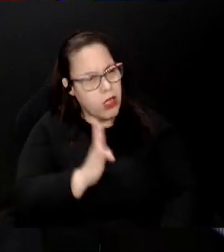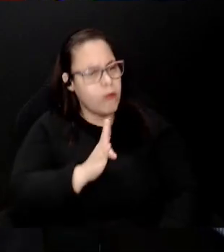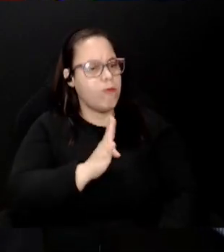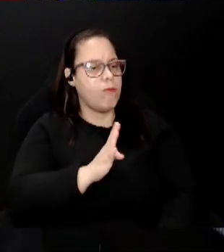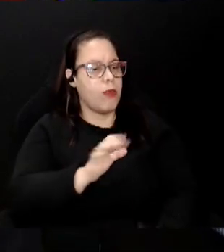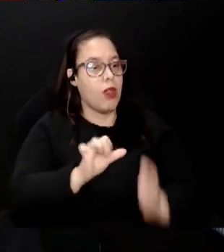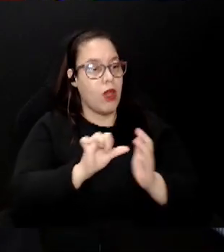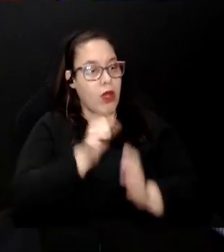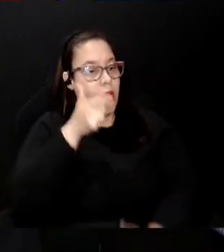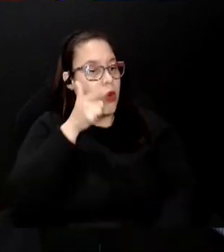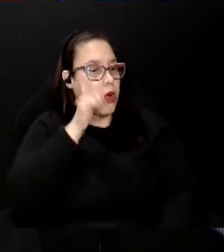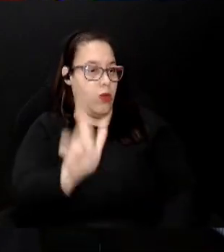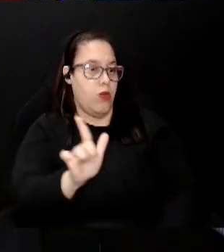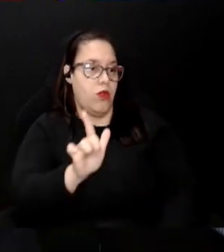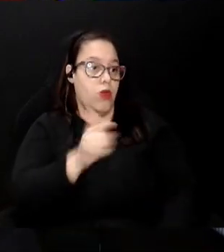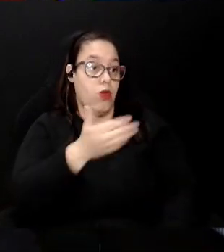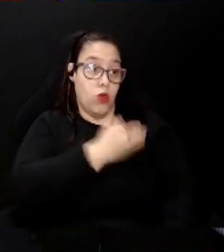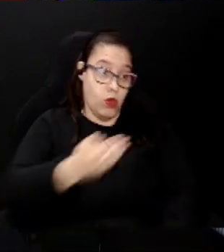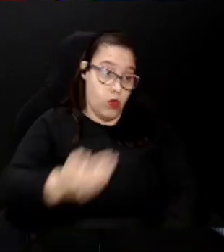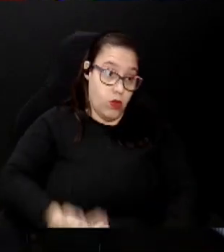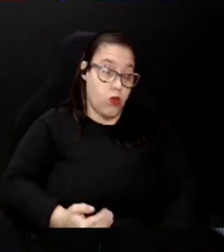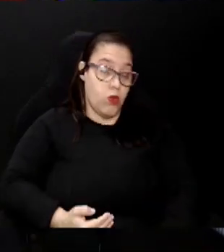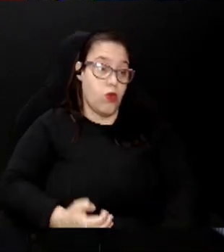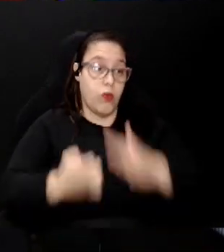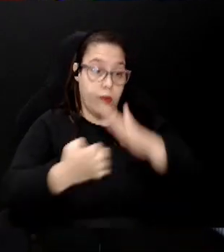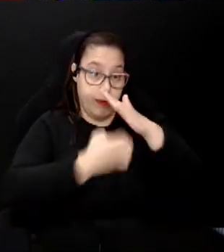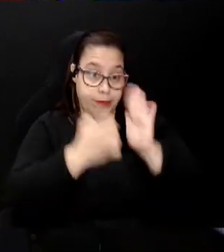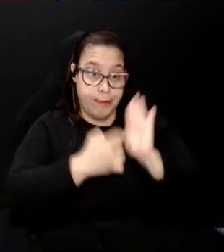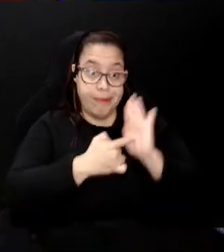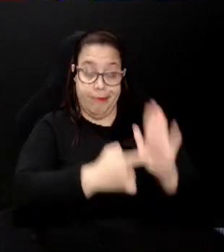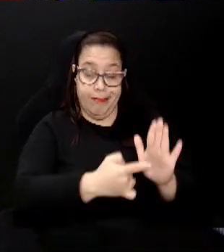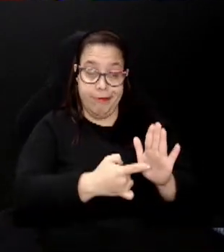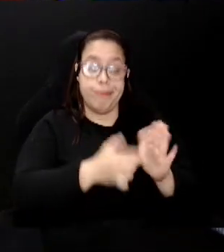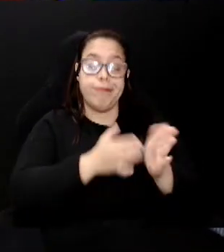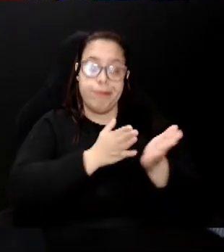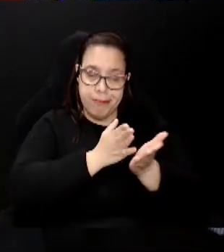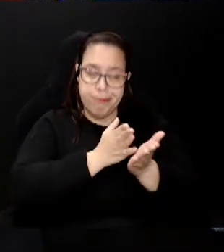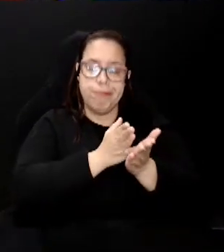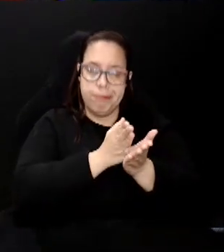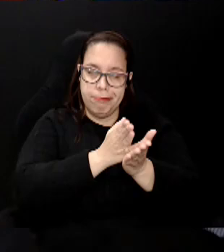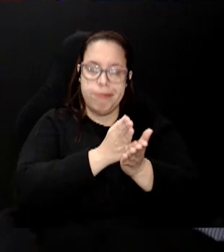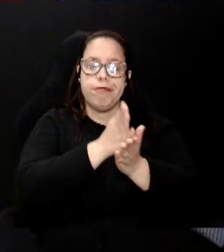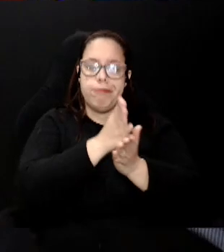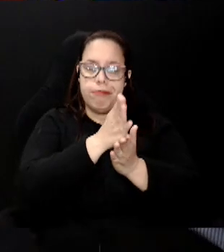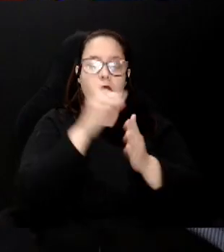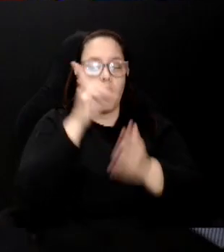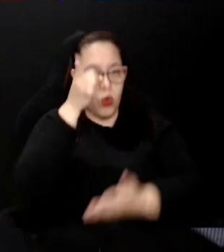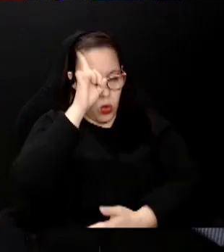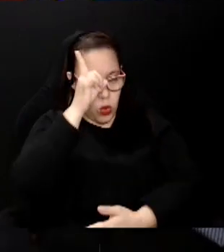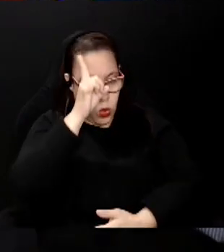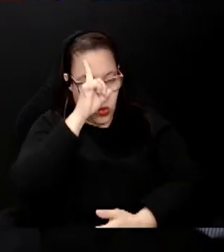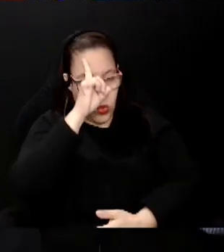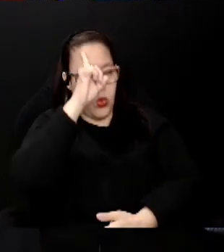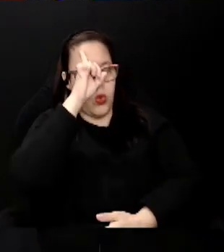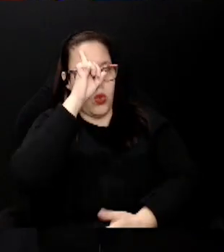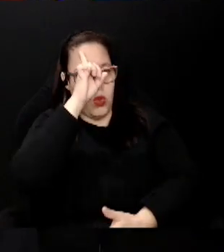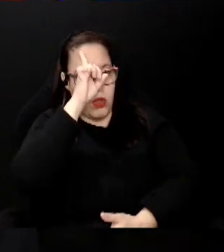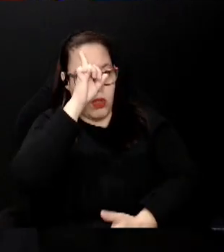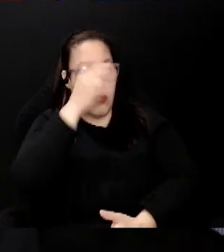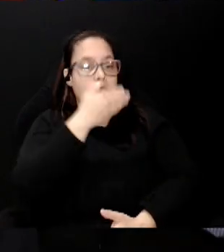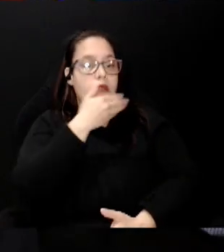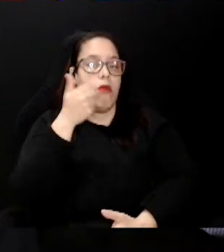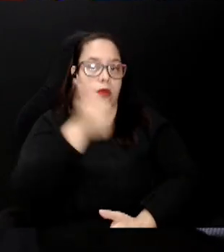quesito governança corporativa, mostrando que a gente caminha assim todo dia para a melhoria